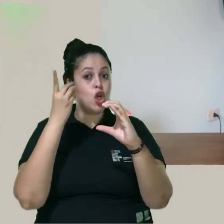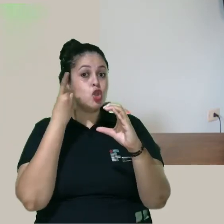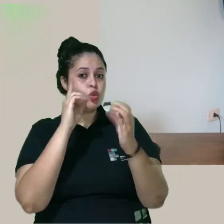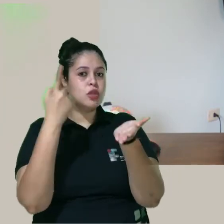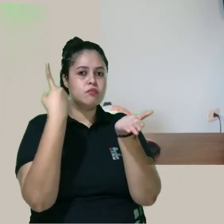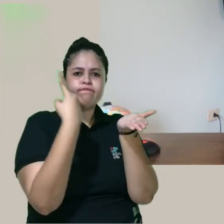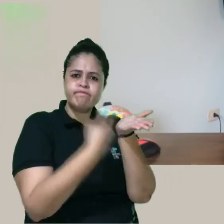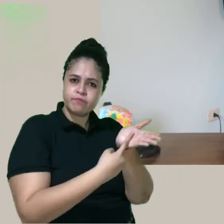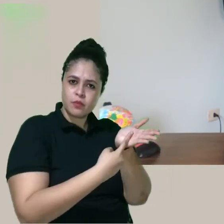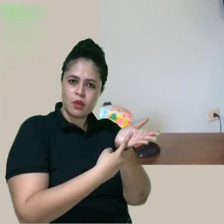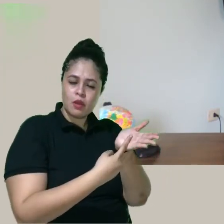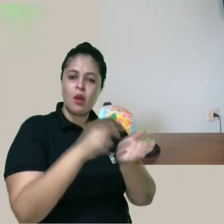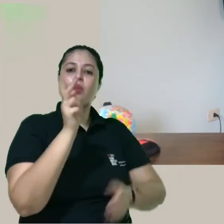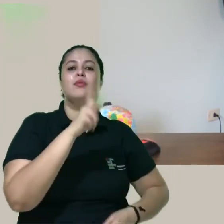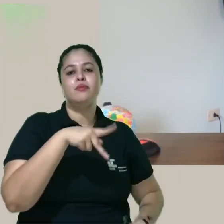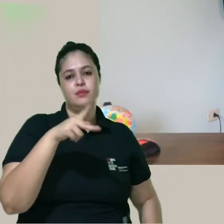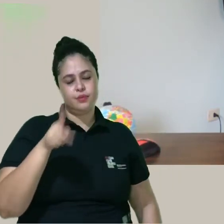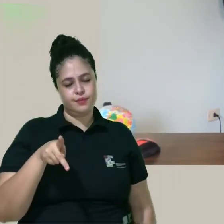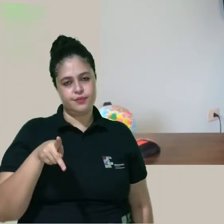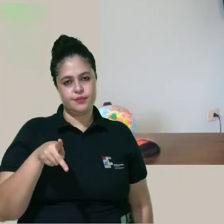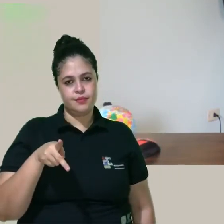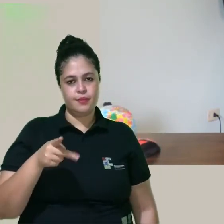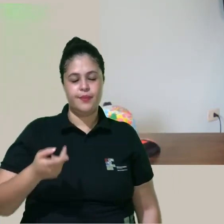nas datas firmadas ao professor.